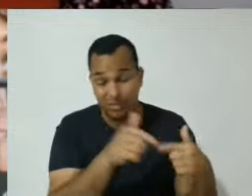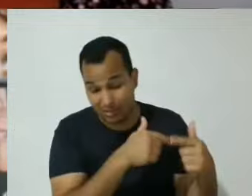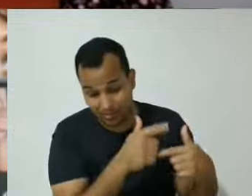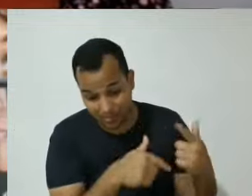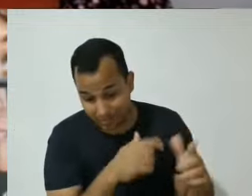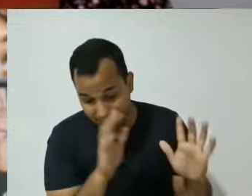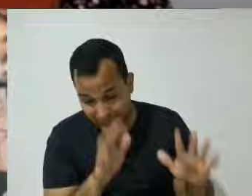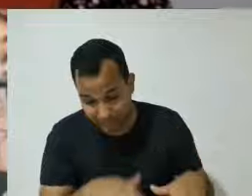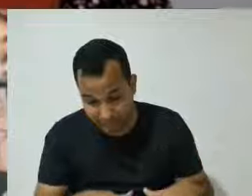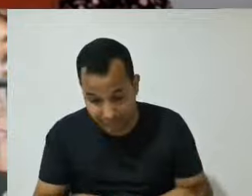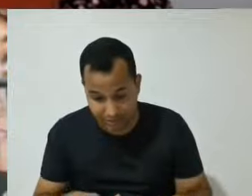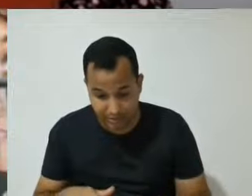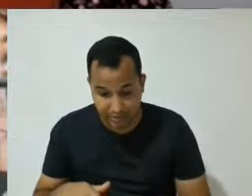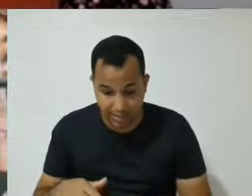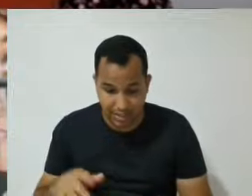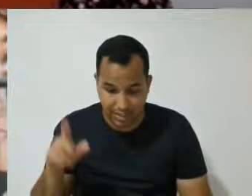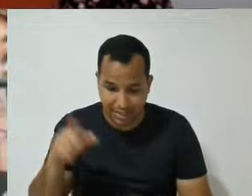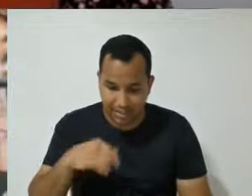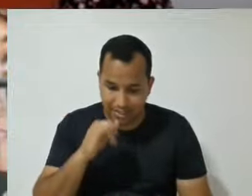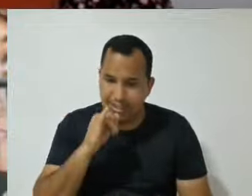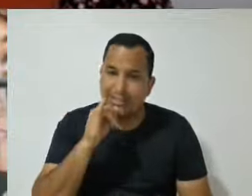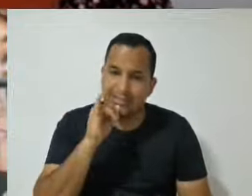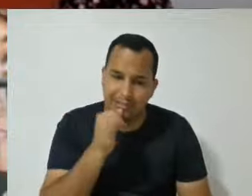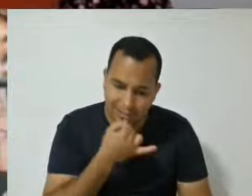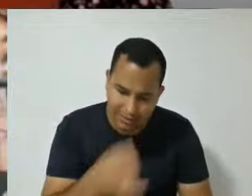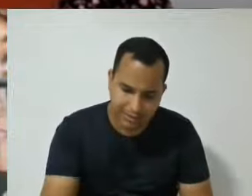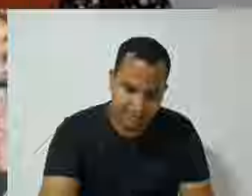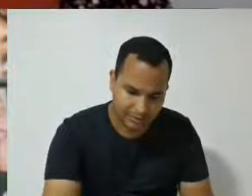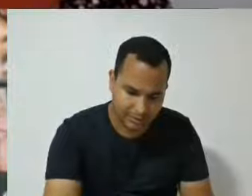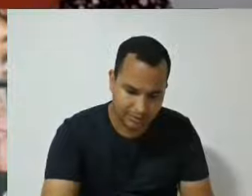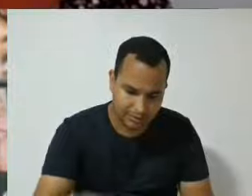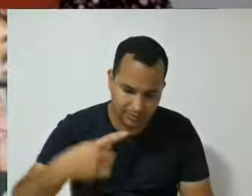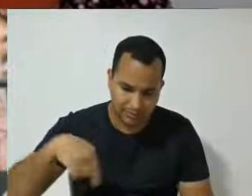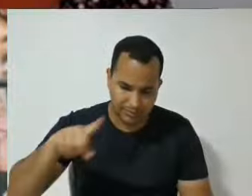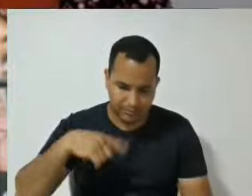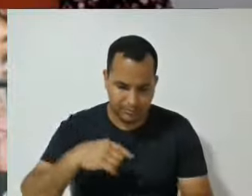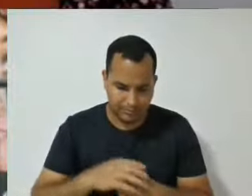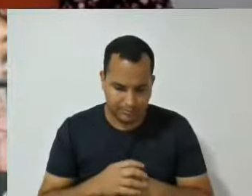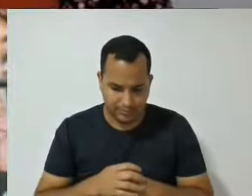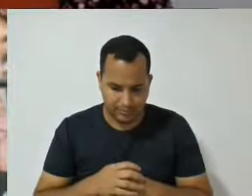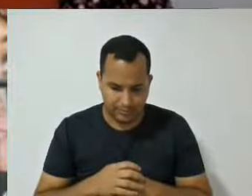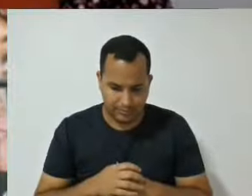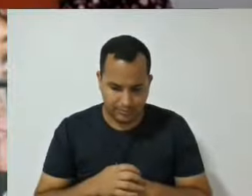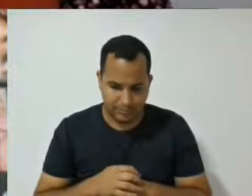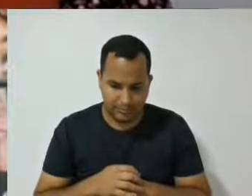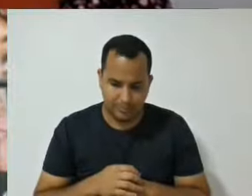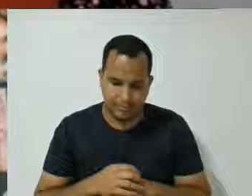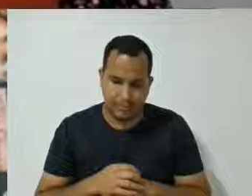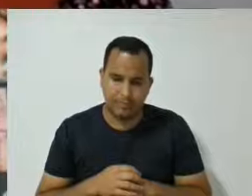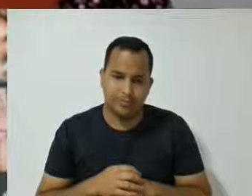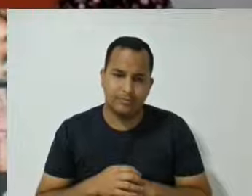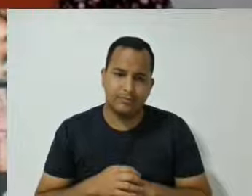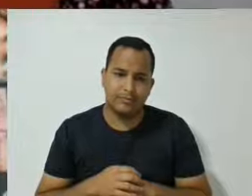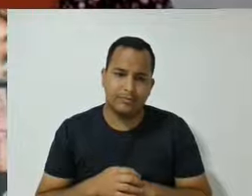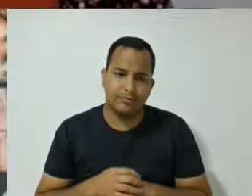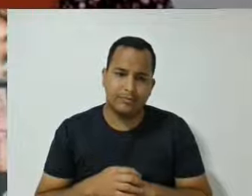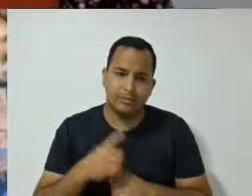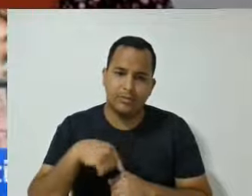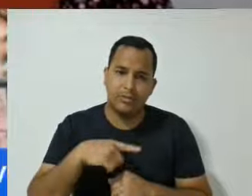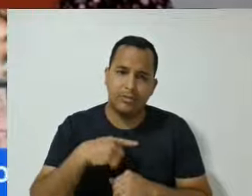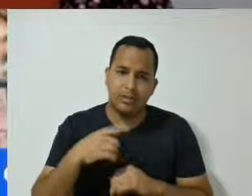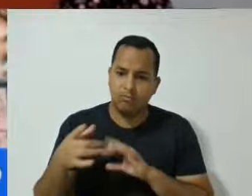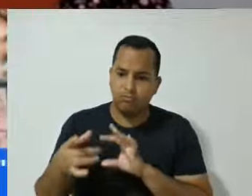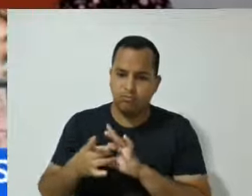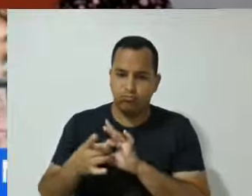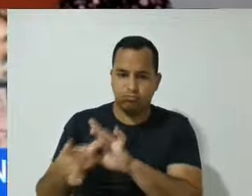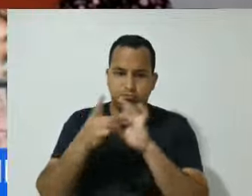Então, isso era muito triste para a gente. Então, a gente precisava pensar, né, a gente precisava se reconectar com essa